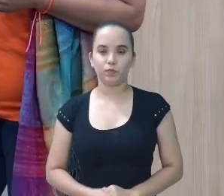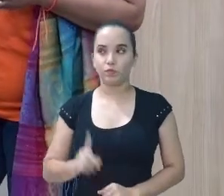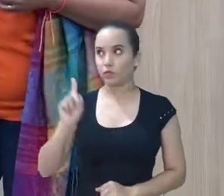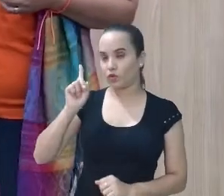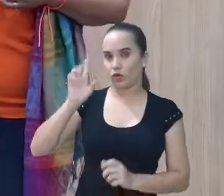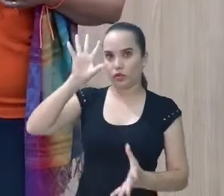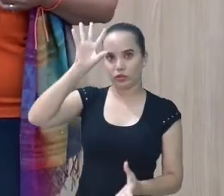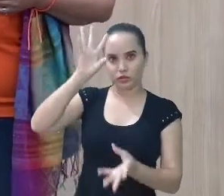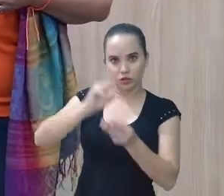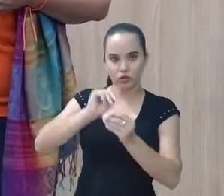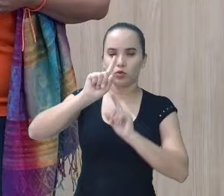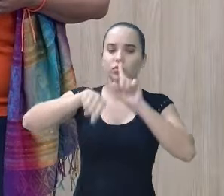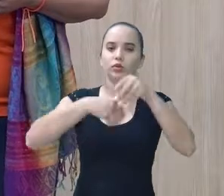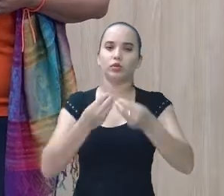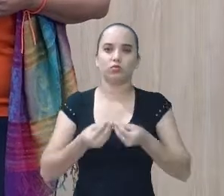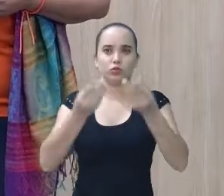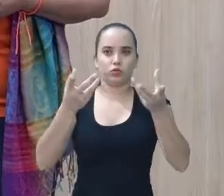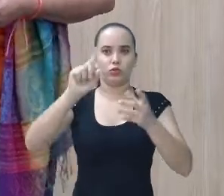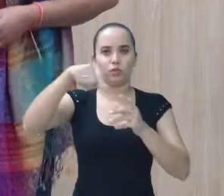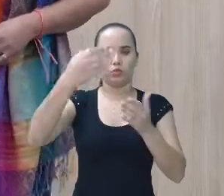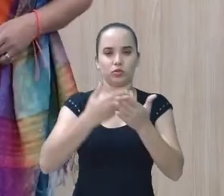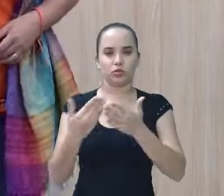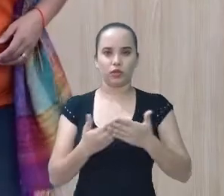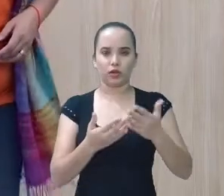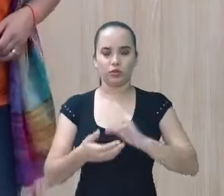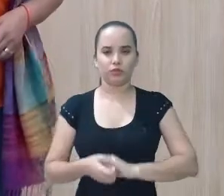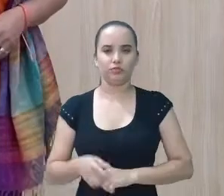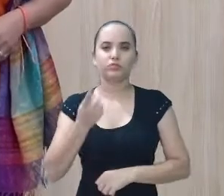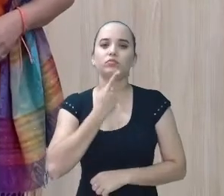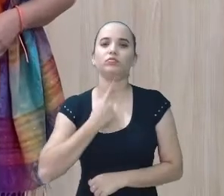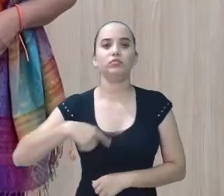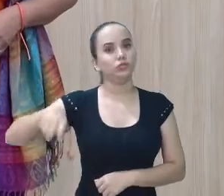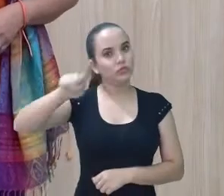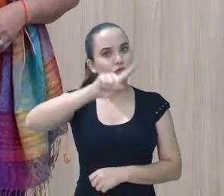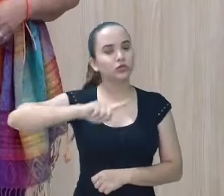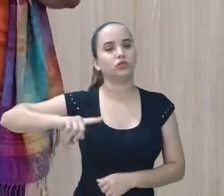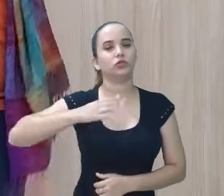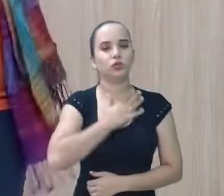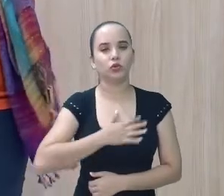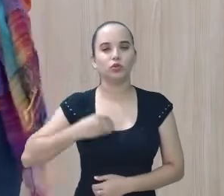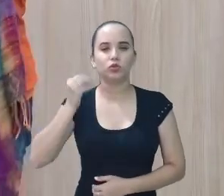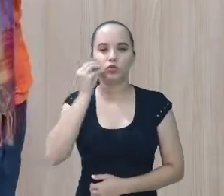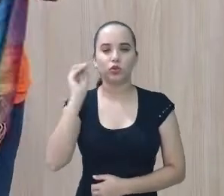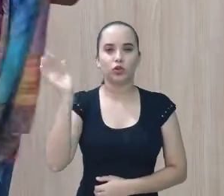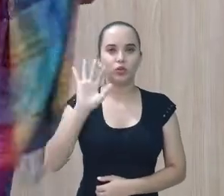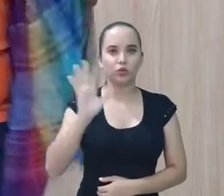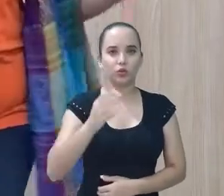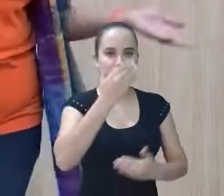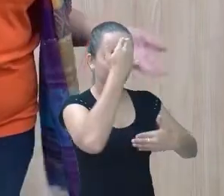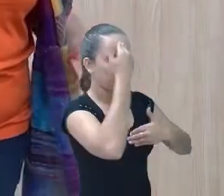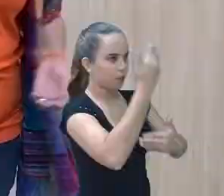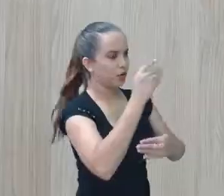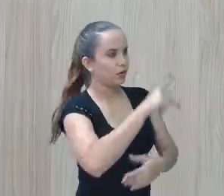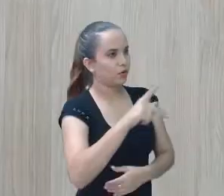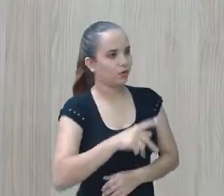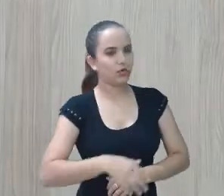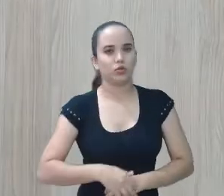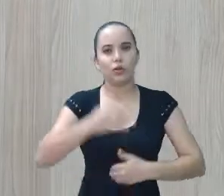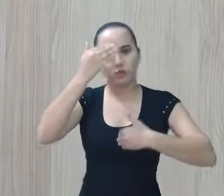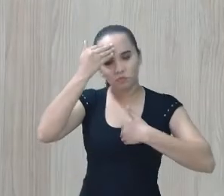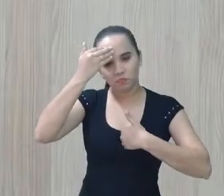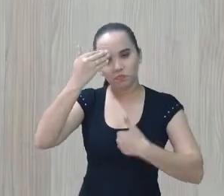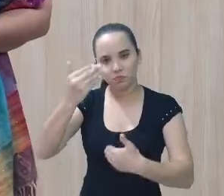Esse resumindo, depois eu passo para vocês na próxima aula e espero que vocês tenham gostado. Um beijo imenso. Obrigada,